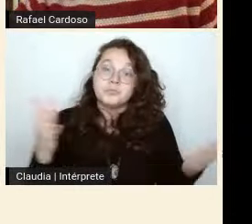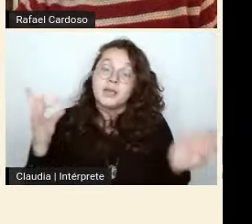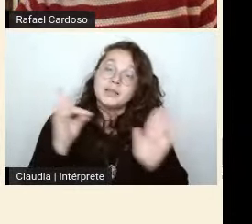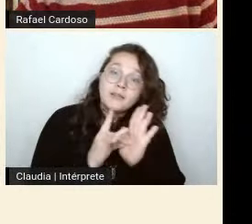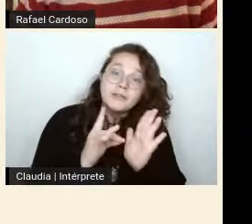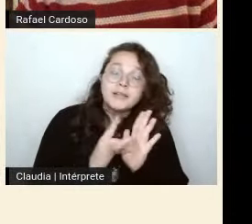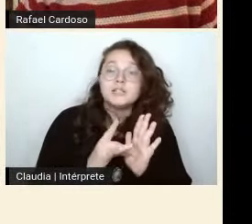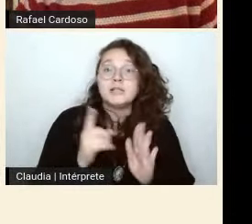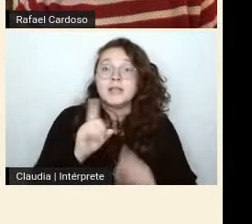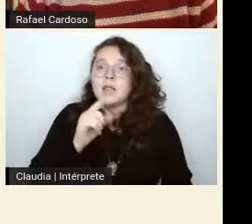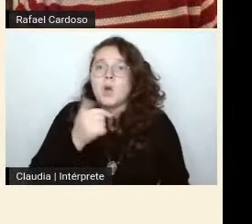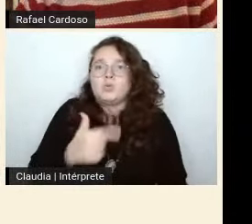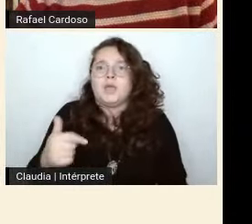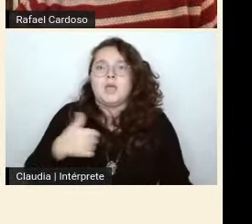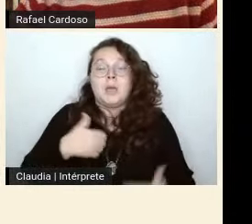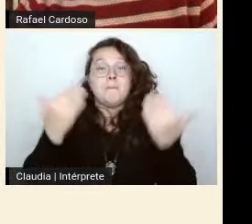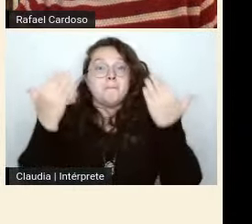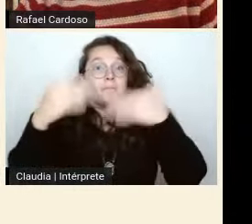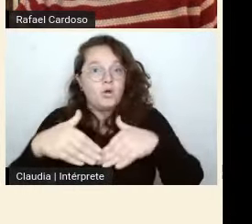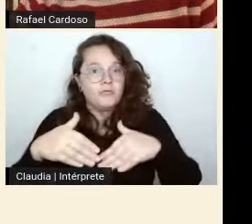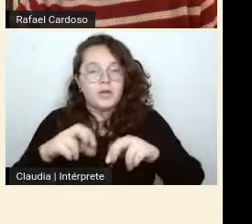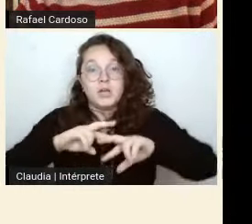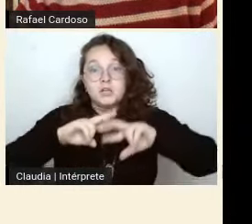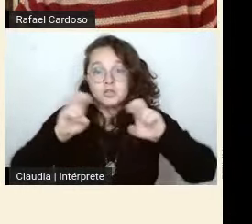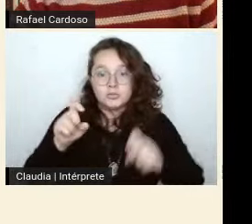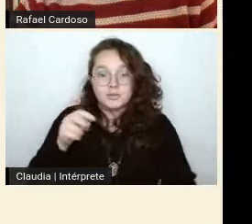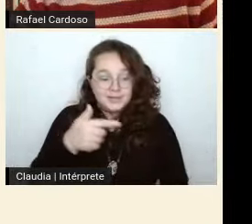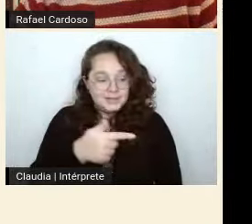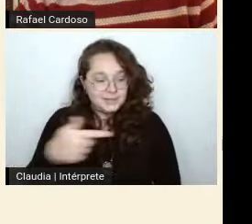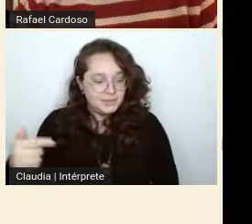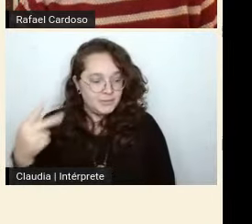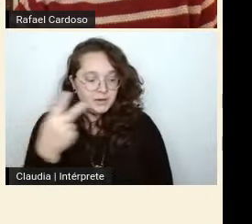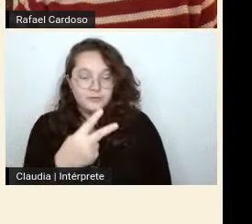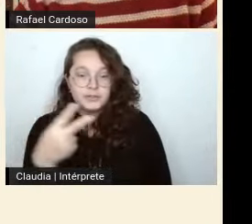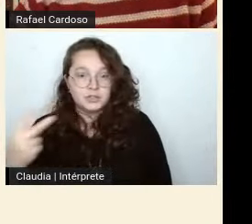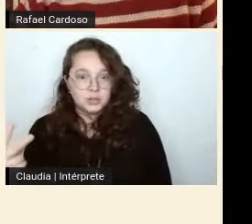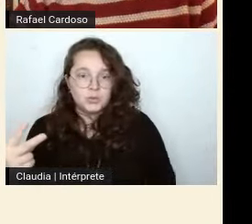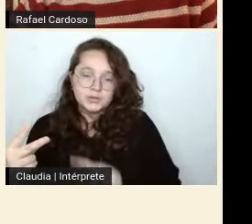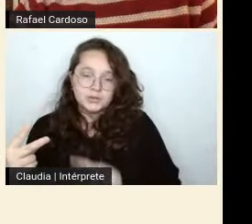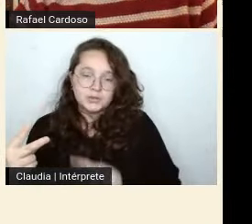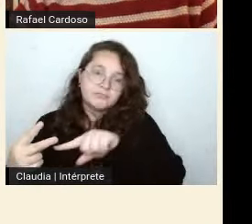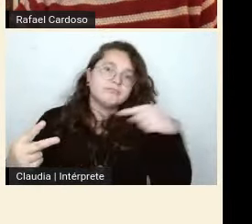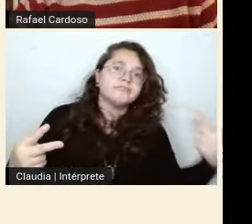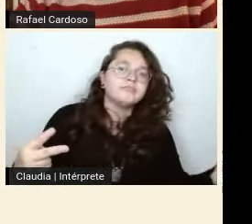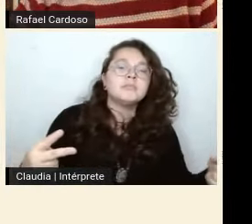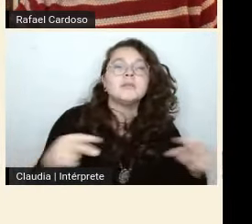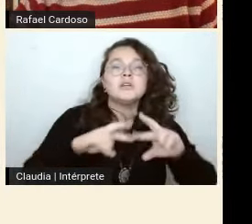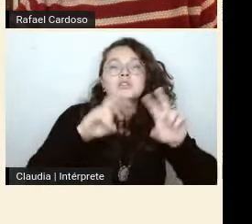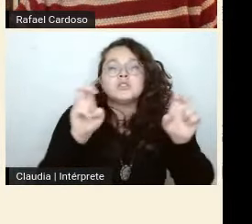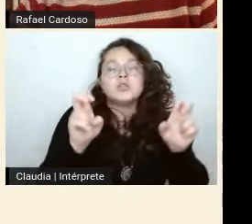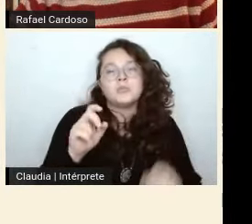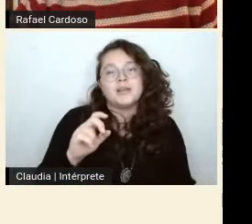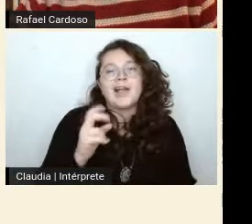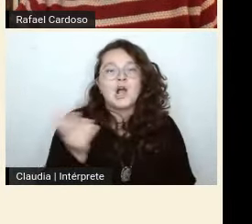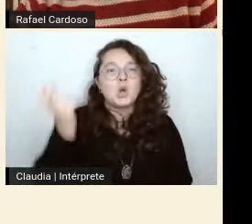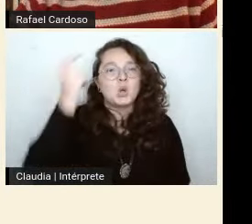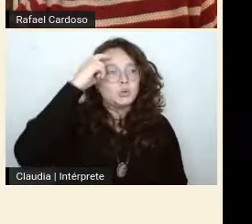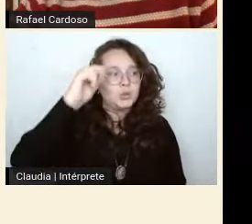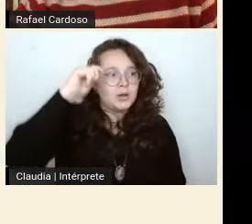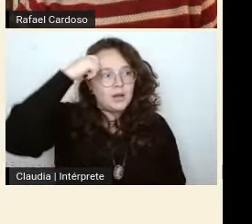de 1922 e a exaltação da cultura afro. Ao contrário, Quem for procurar manifestações ligadas